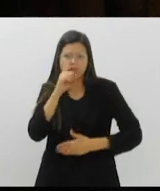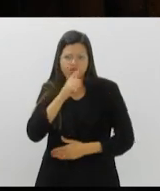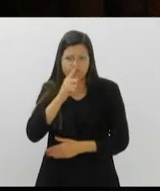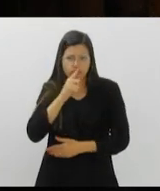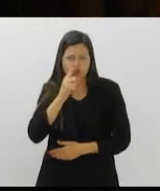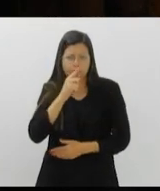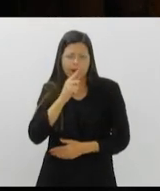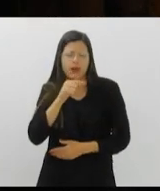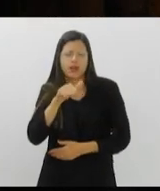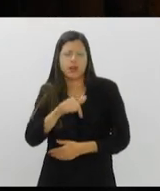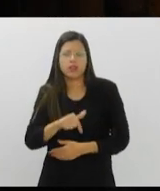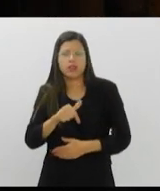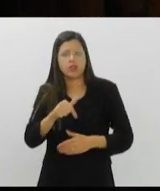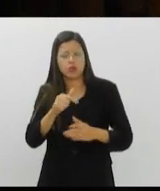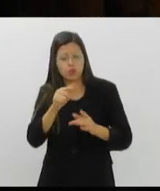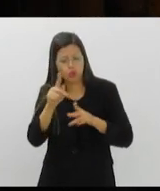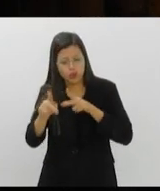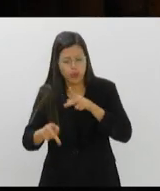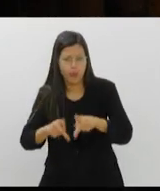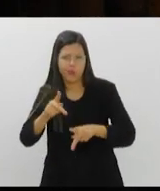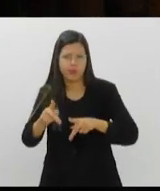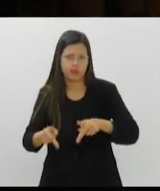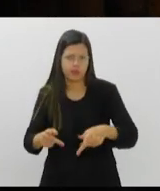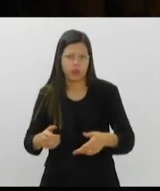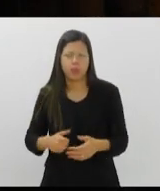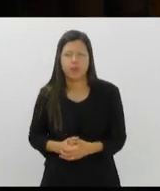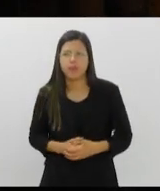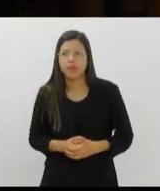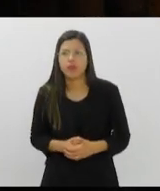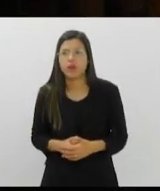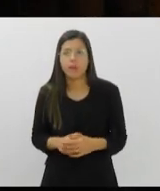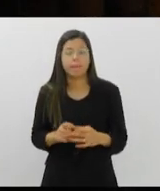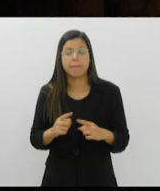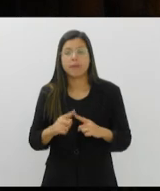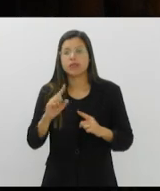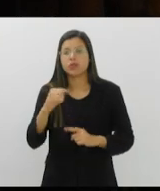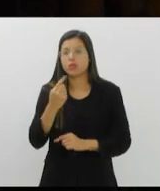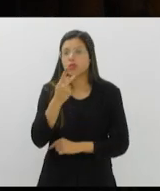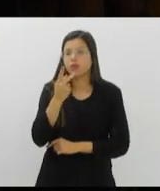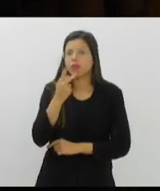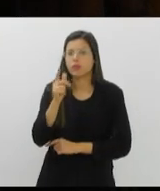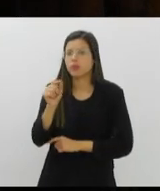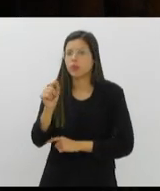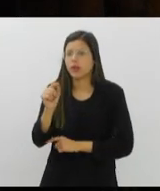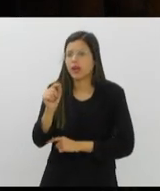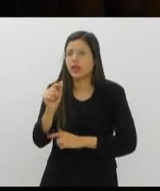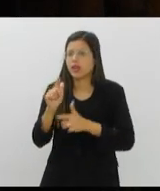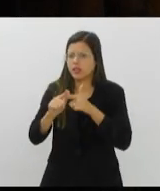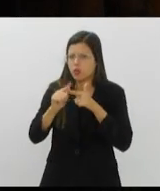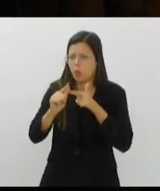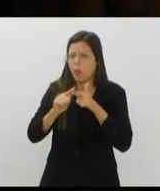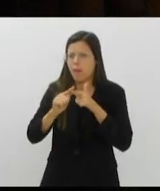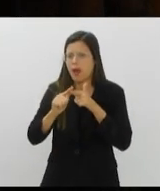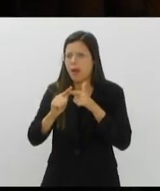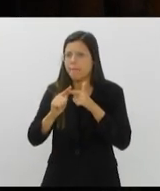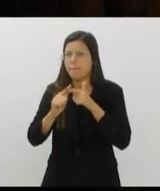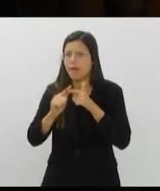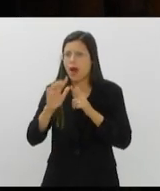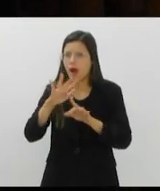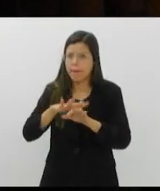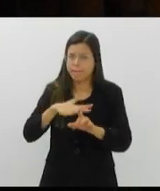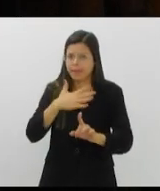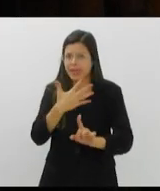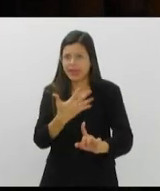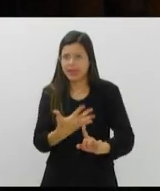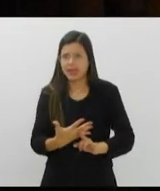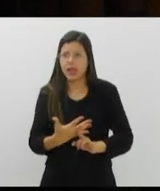população a esses eventos climáticos. Mas a gente diz que esses desastres não são desastres ambientais, são